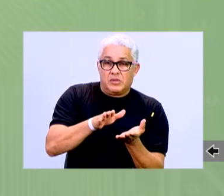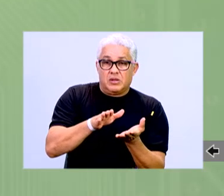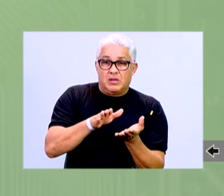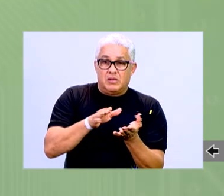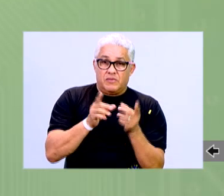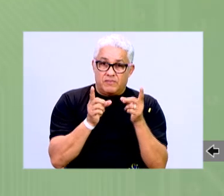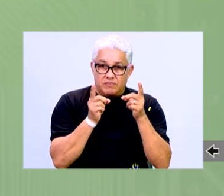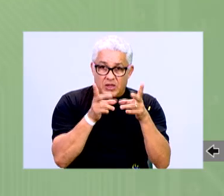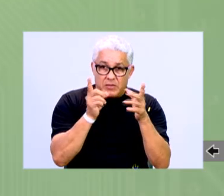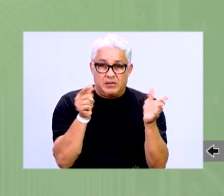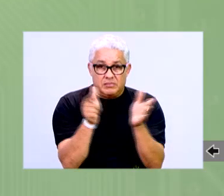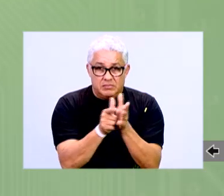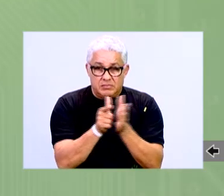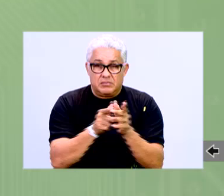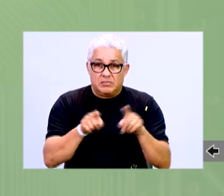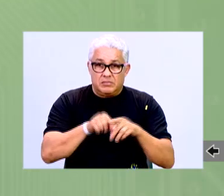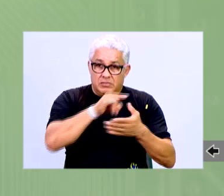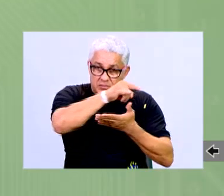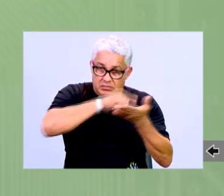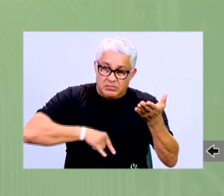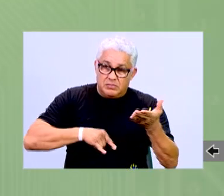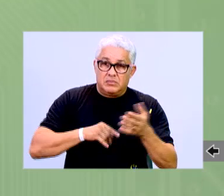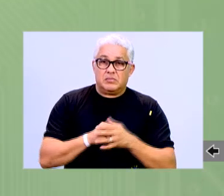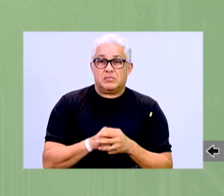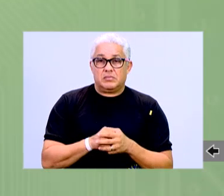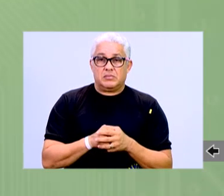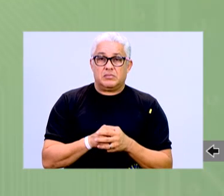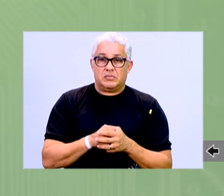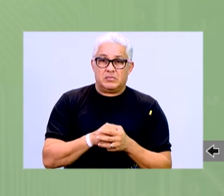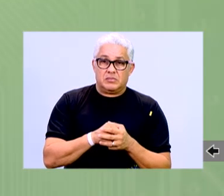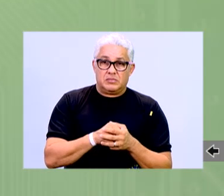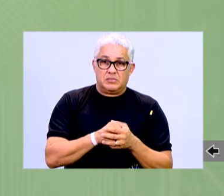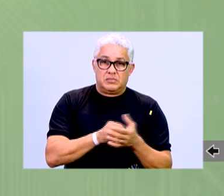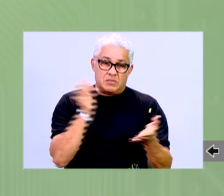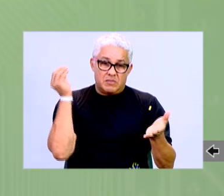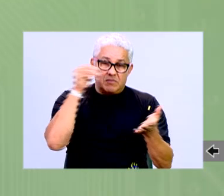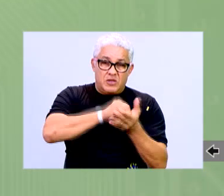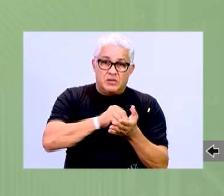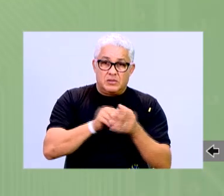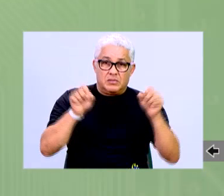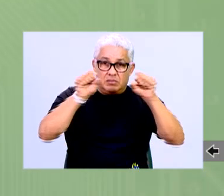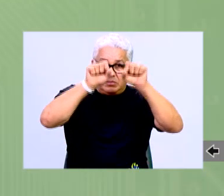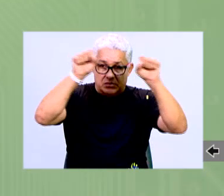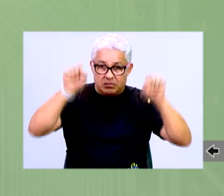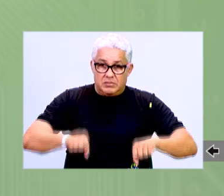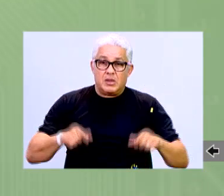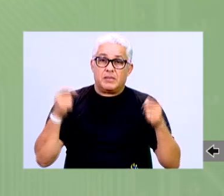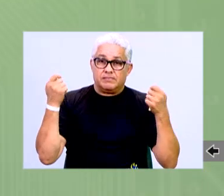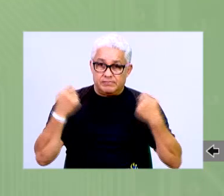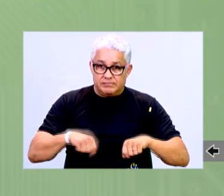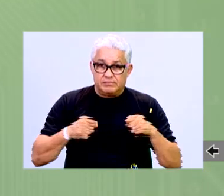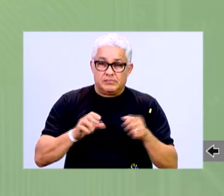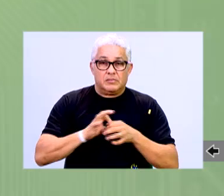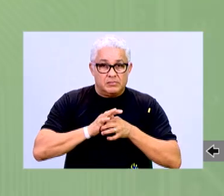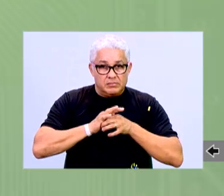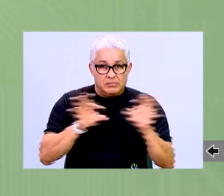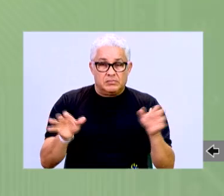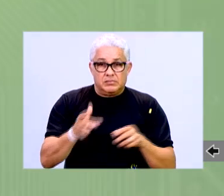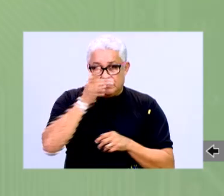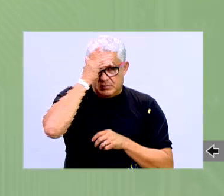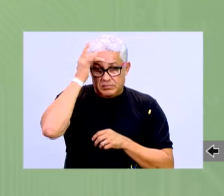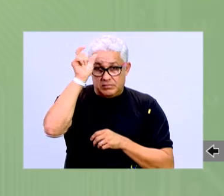ao consumidor referente à venda sendo registrada. O sistema deverá permitir ao